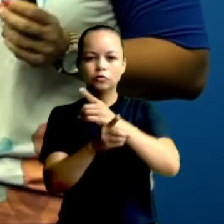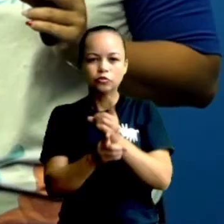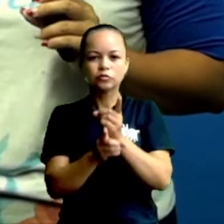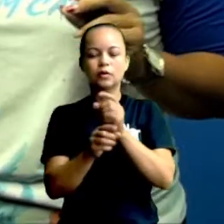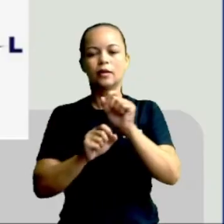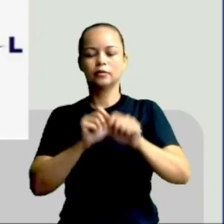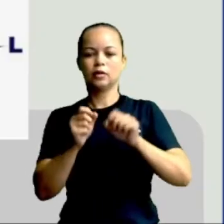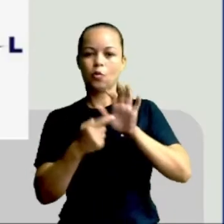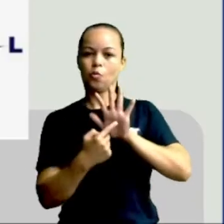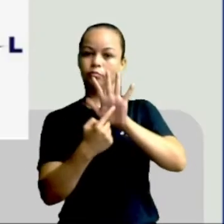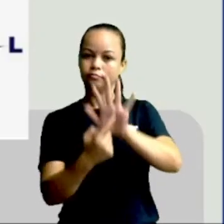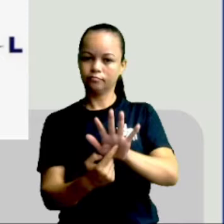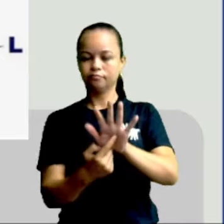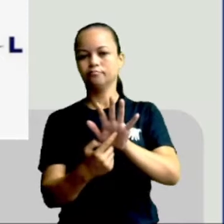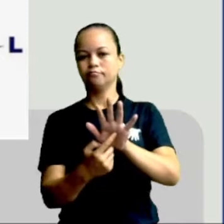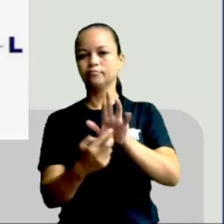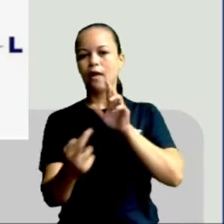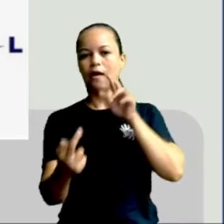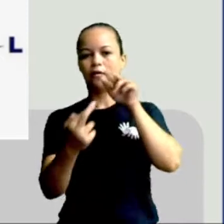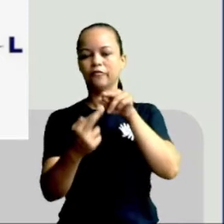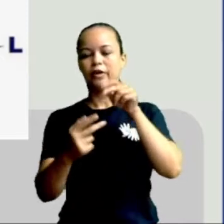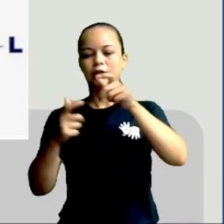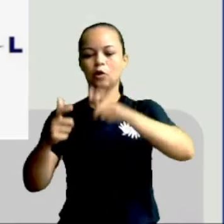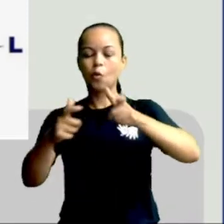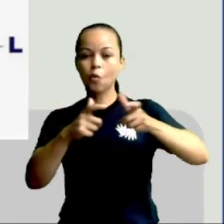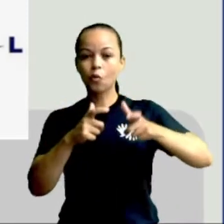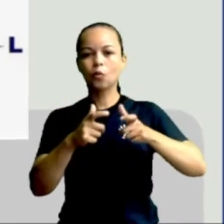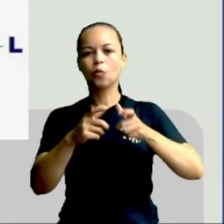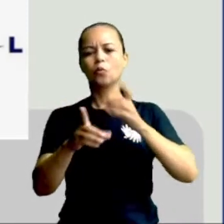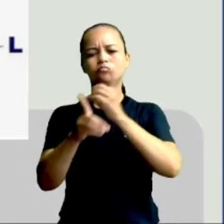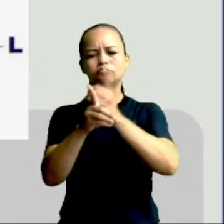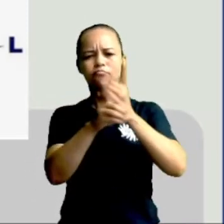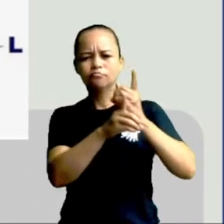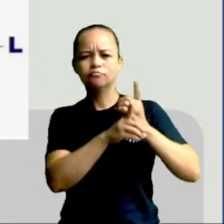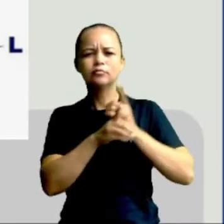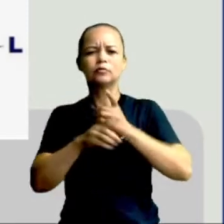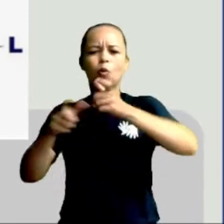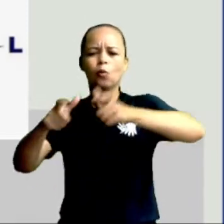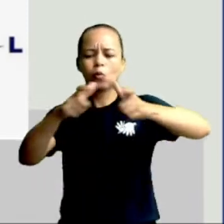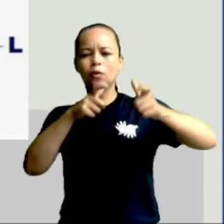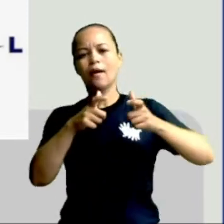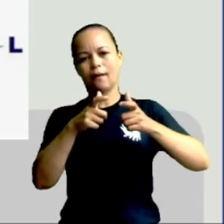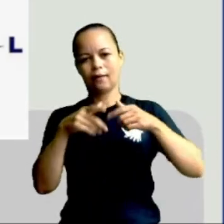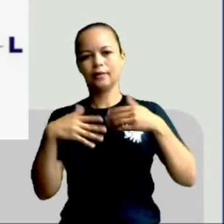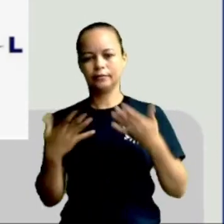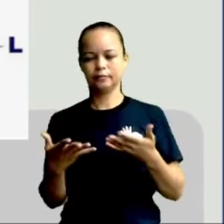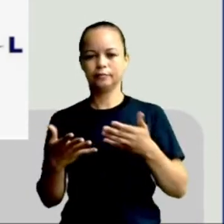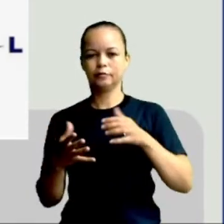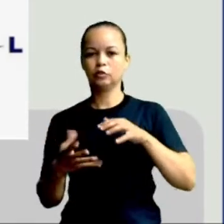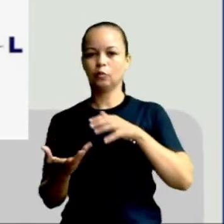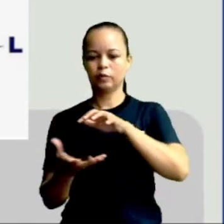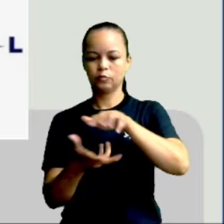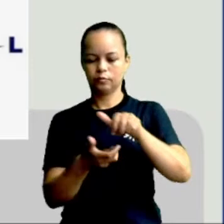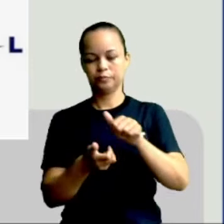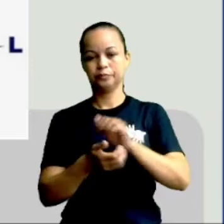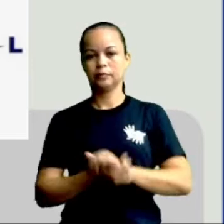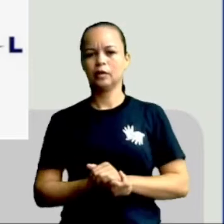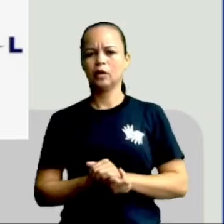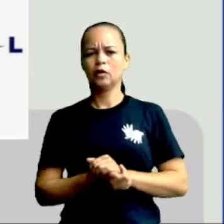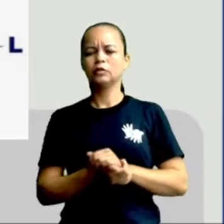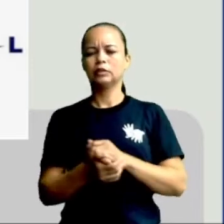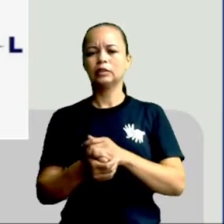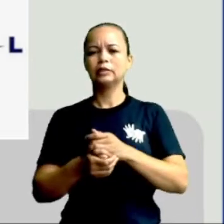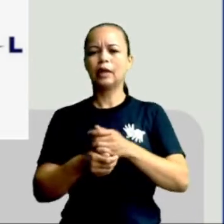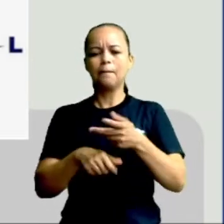referência, pois com eles encontramos qualquer lugar sobre a superfície da Terra. Quando você está à procura de